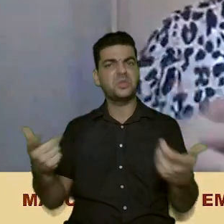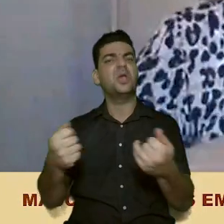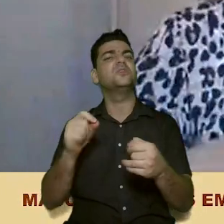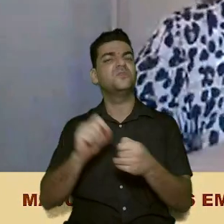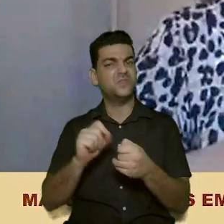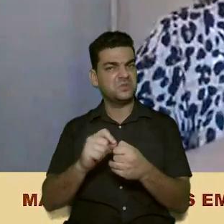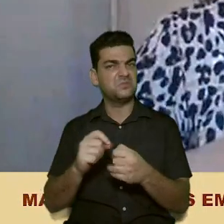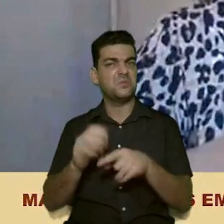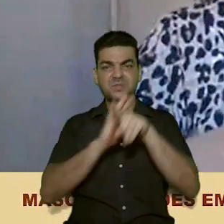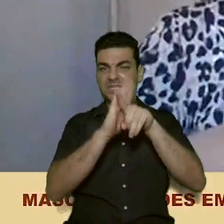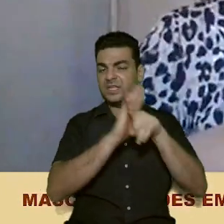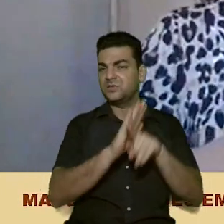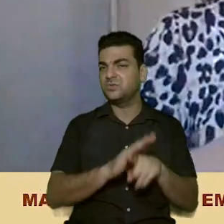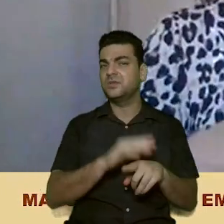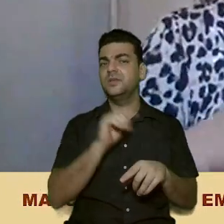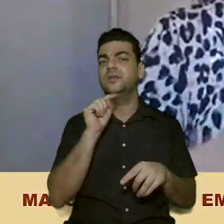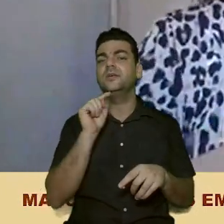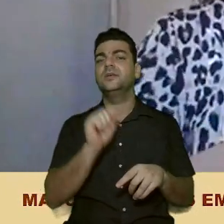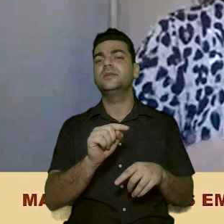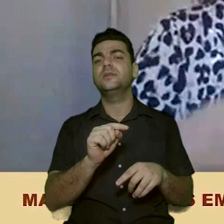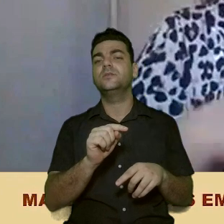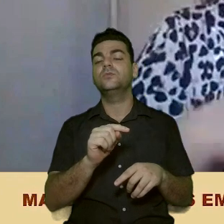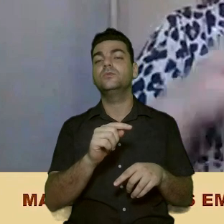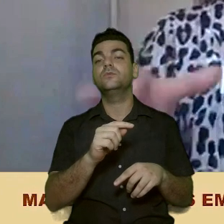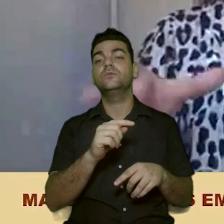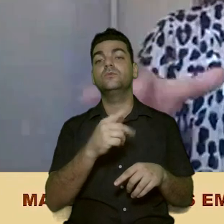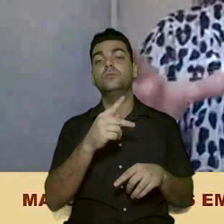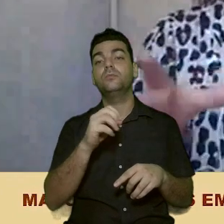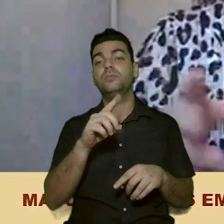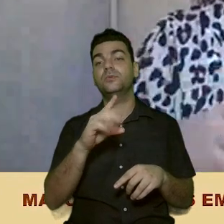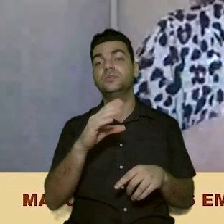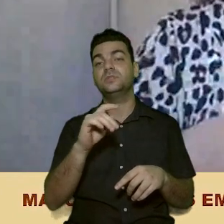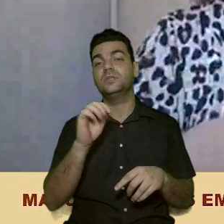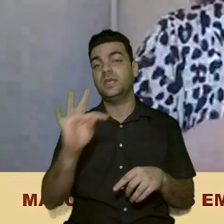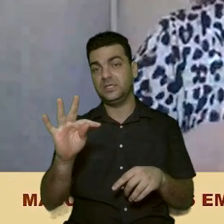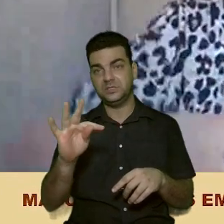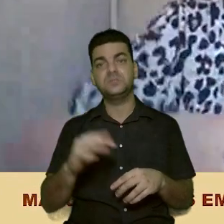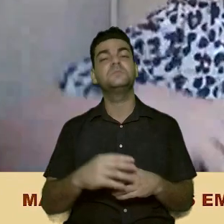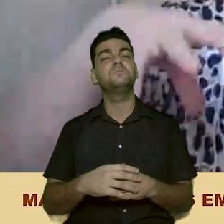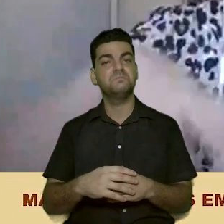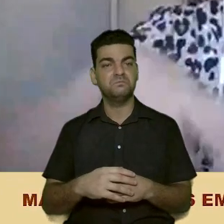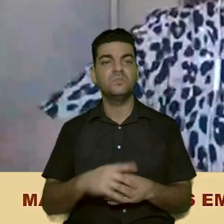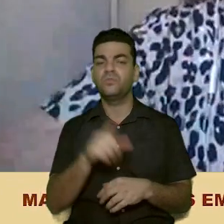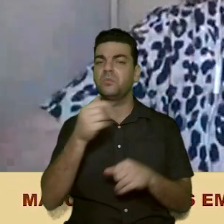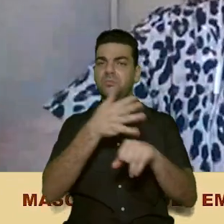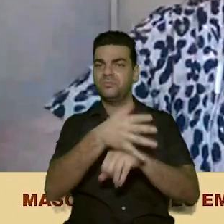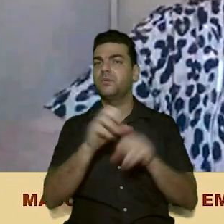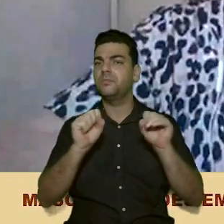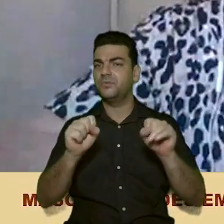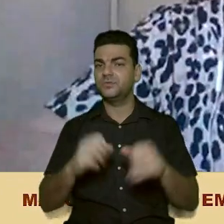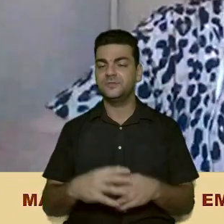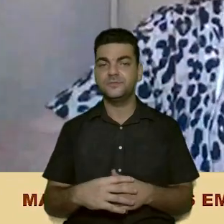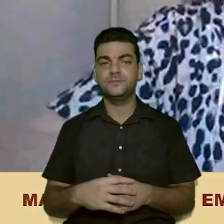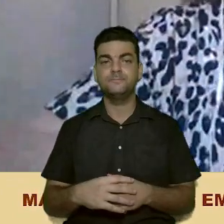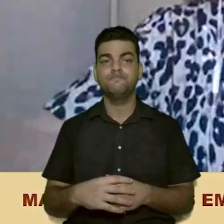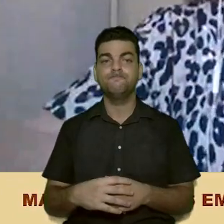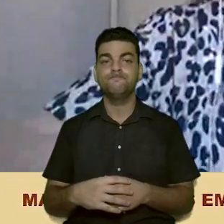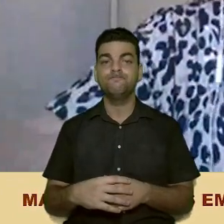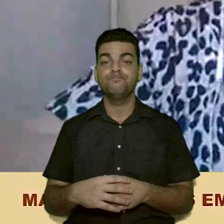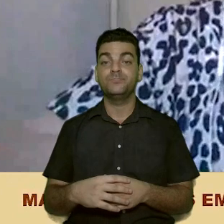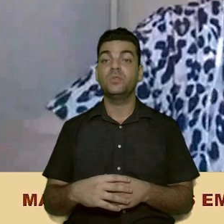pelas pesquisadoras do podcast, tá, nas plataformas de streaming. E então foi